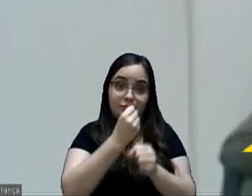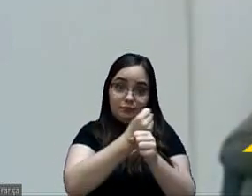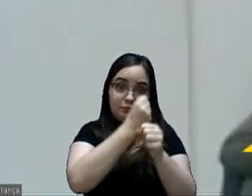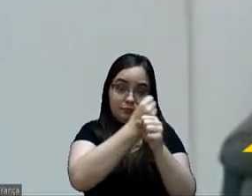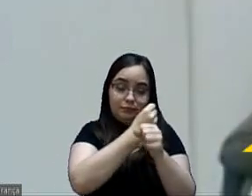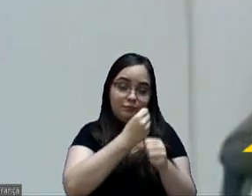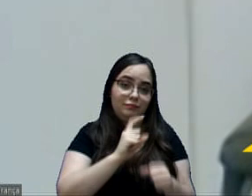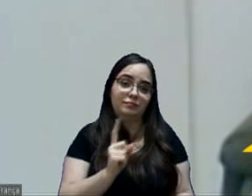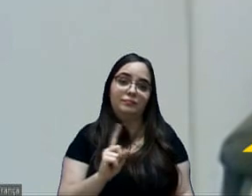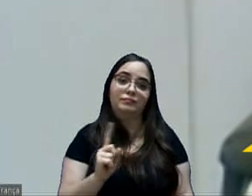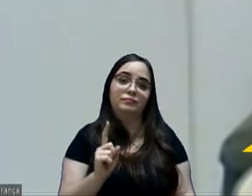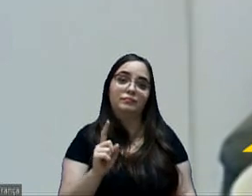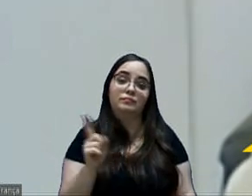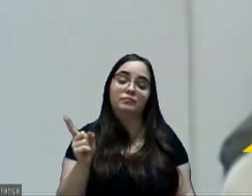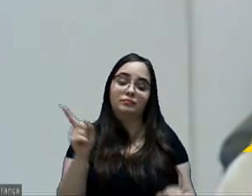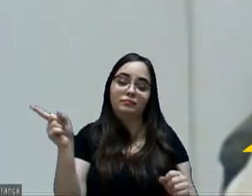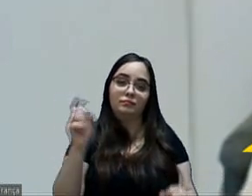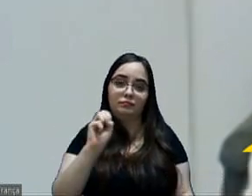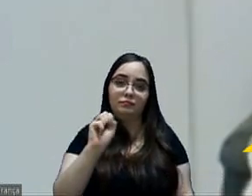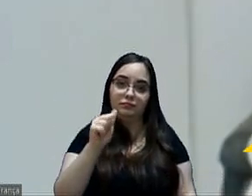Só que não, só para Santa Casa,